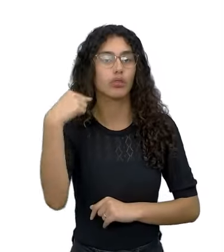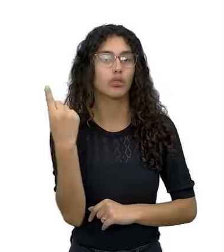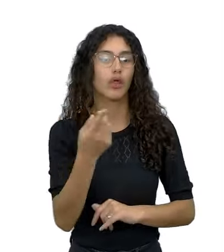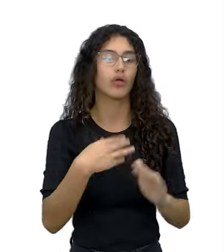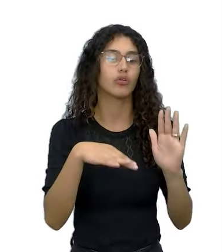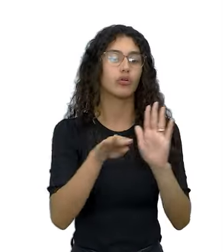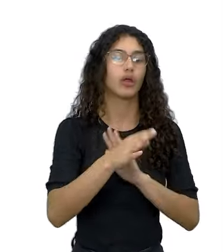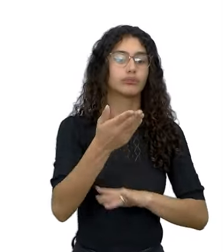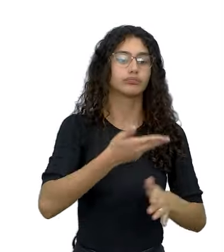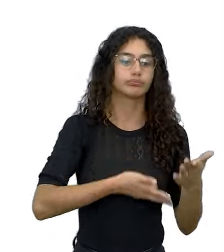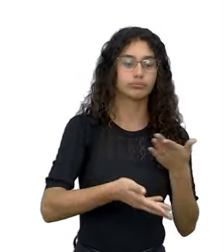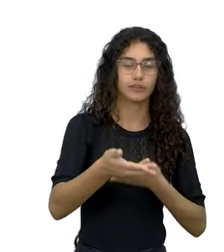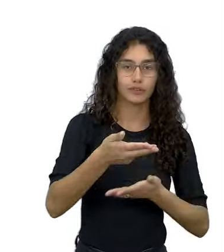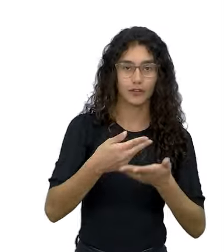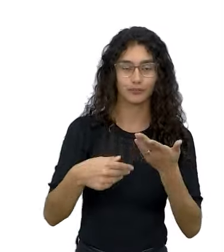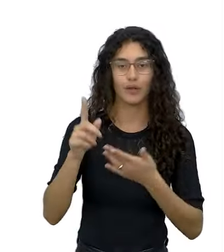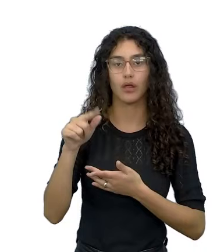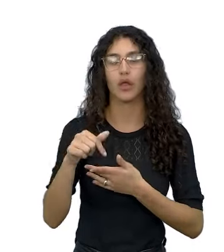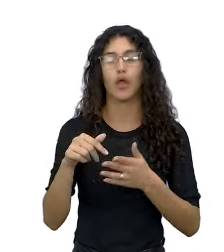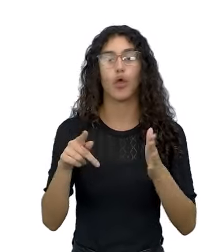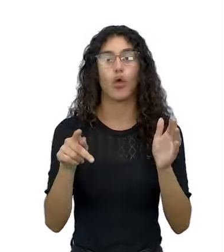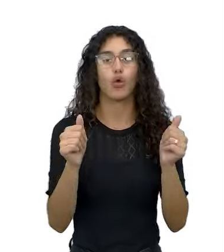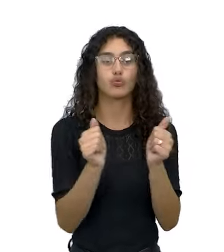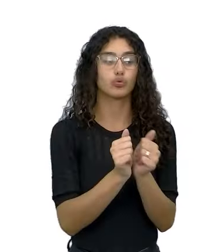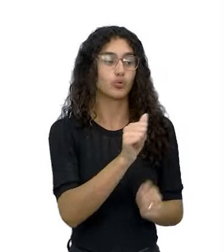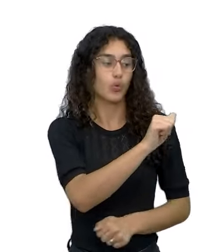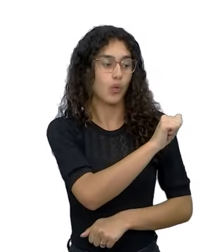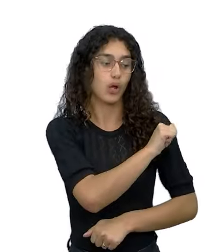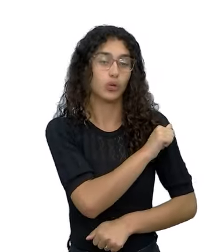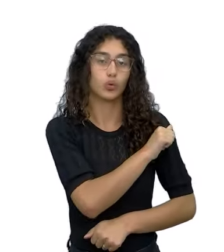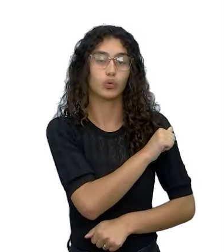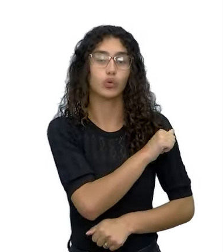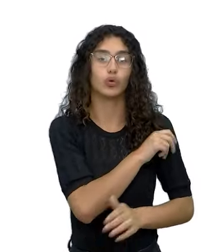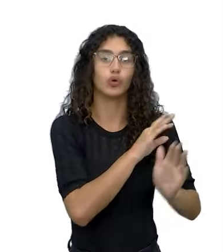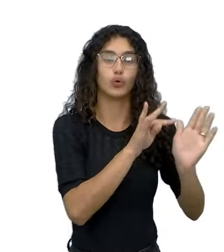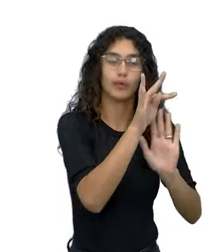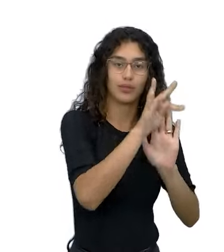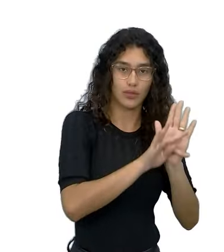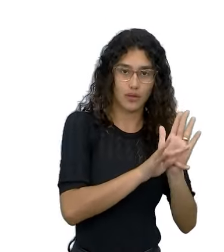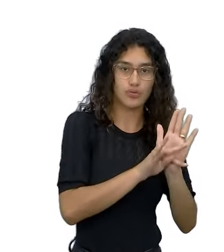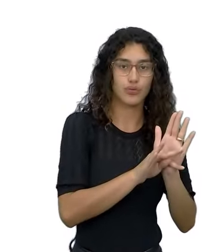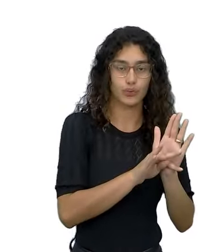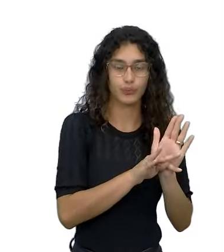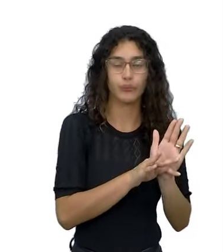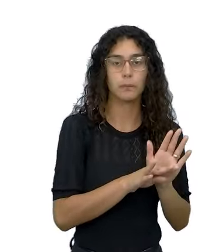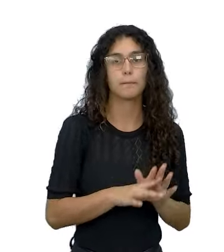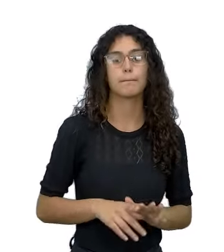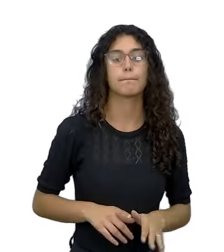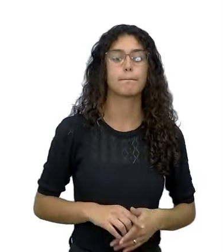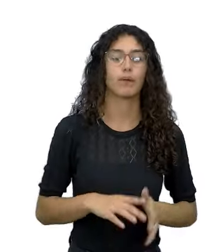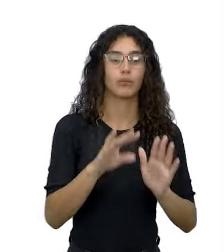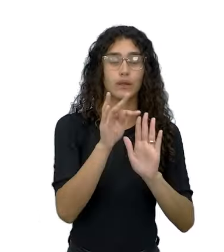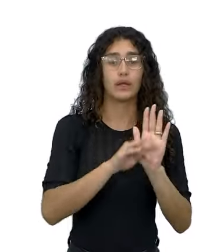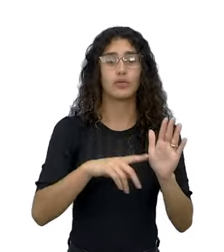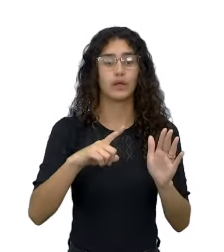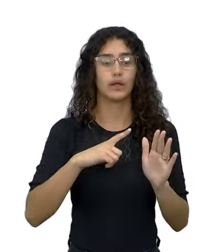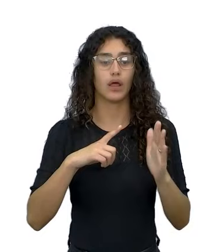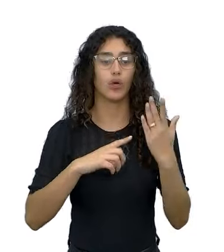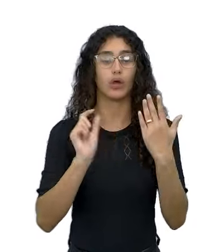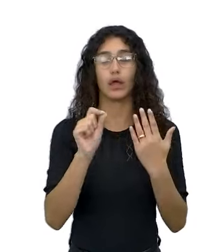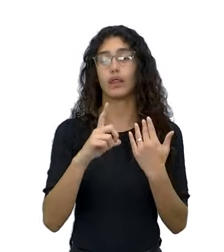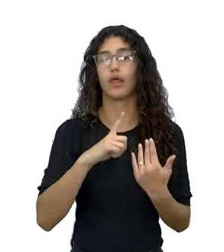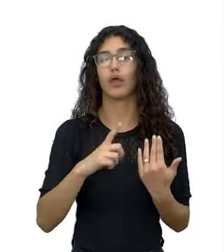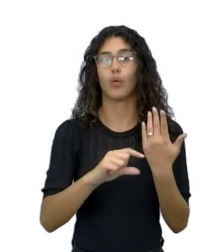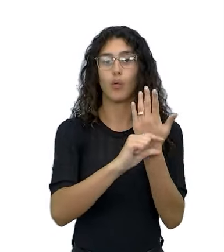aí à interação, que é a interação, então, do estudante diretamente com o texto. O que, então, ele tem em mãos? O autor desse